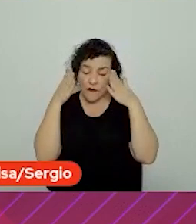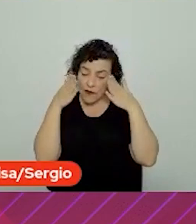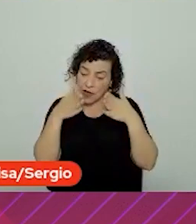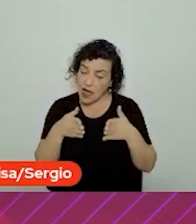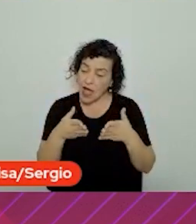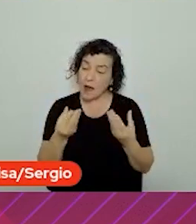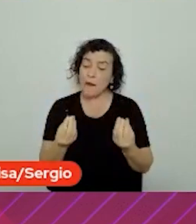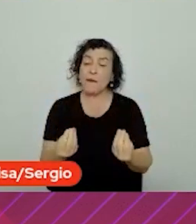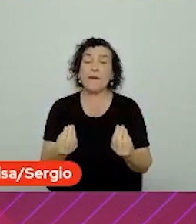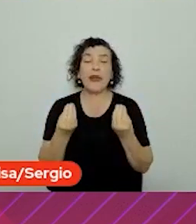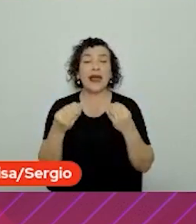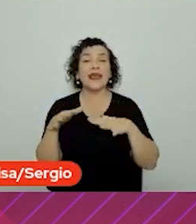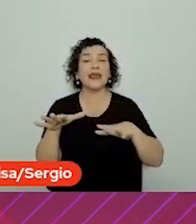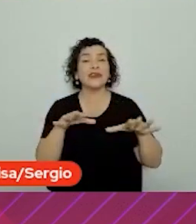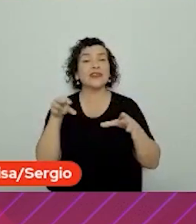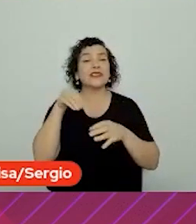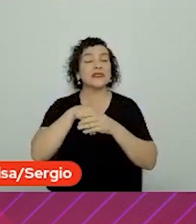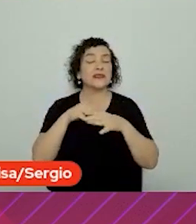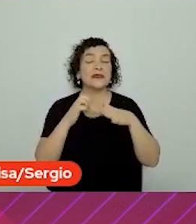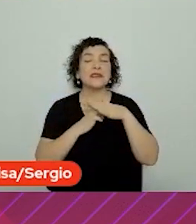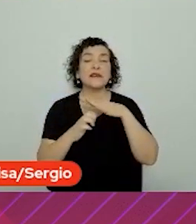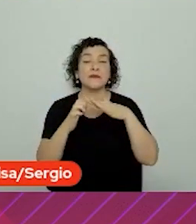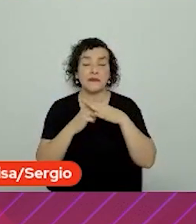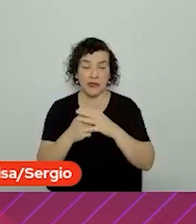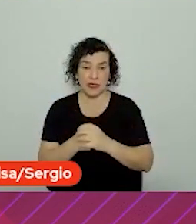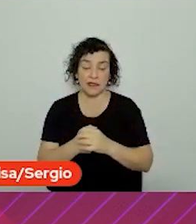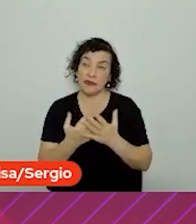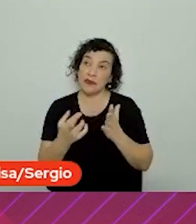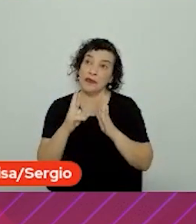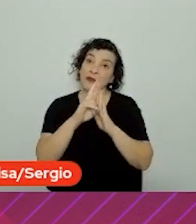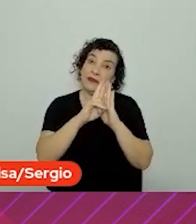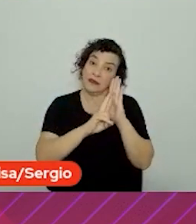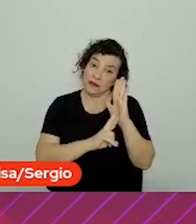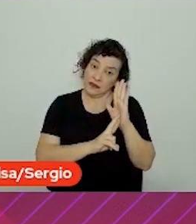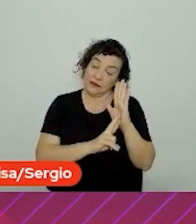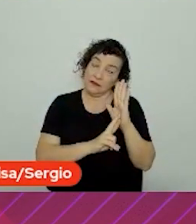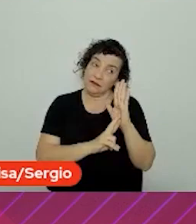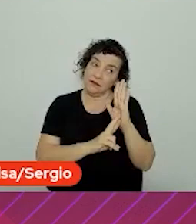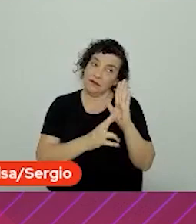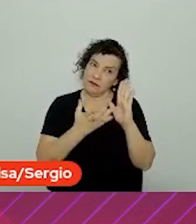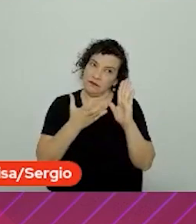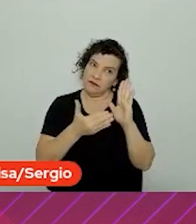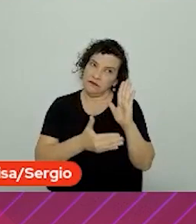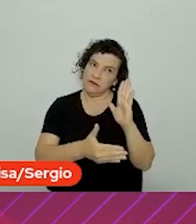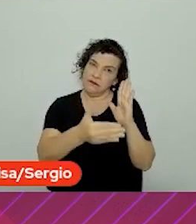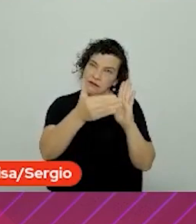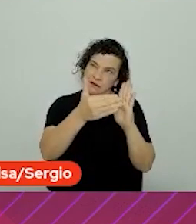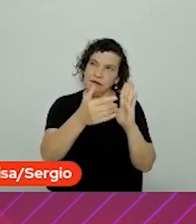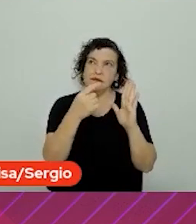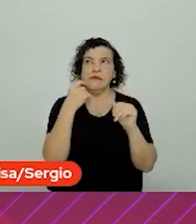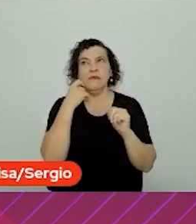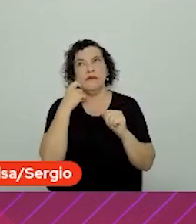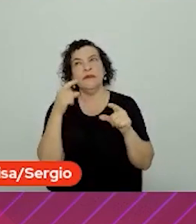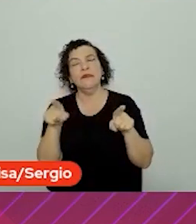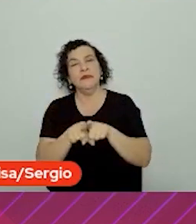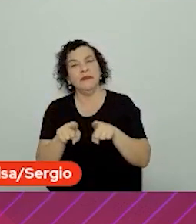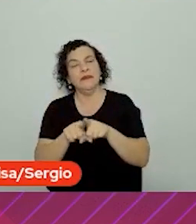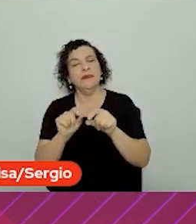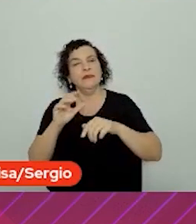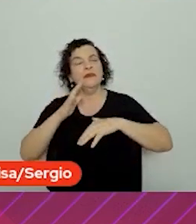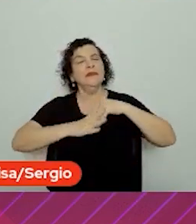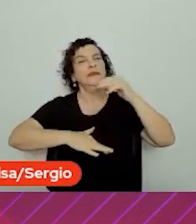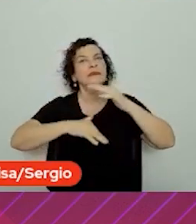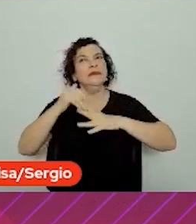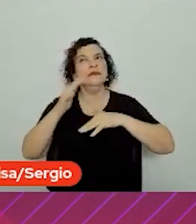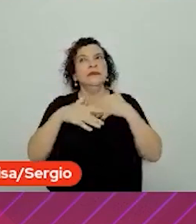agilidade? Com base no resultado que eu espero ter, com base nas N práticas, o que que eu